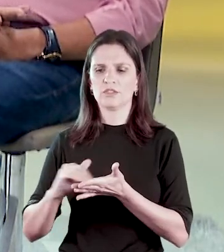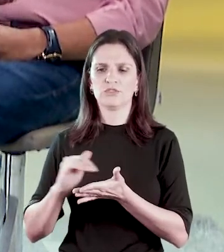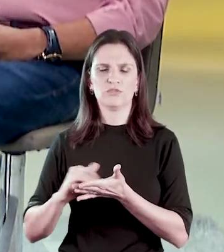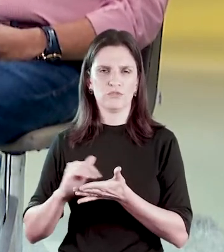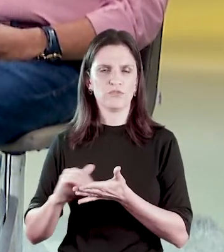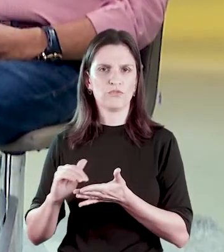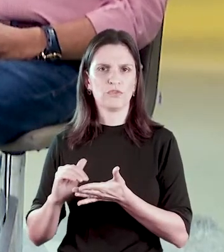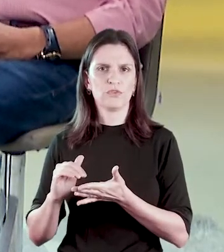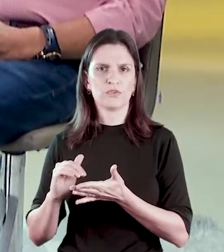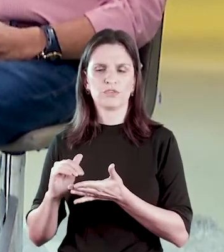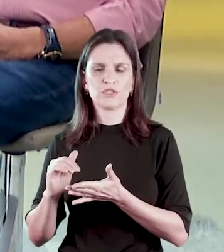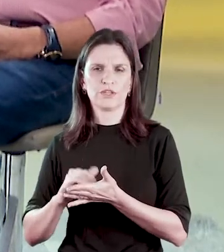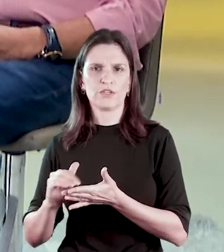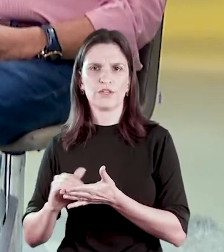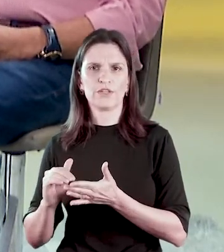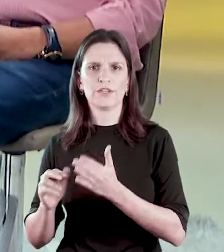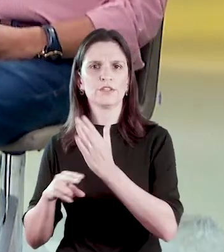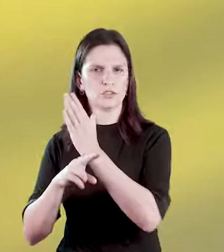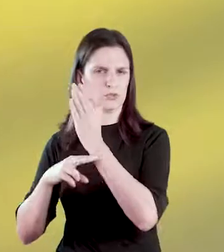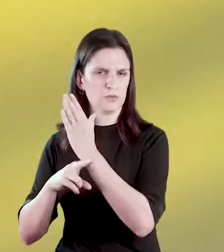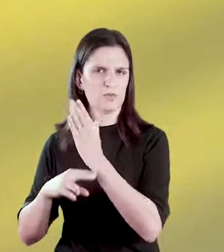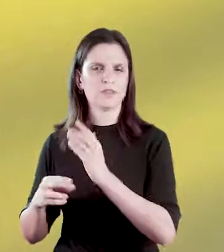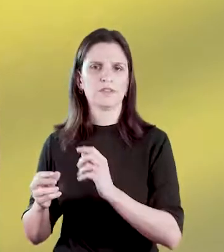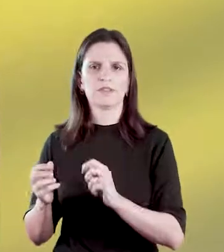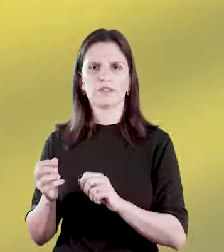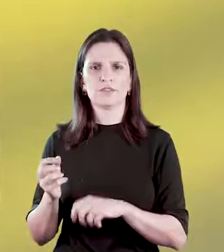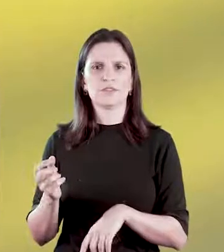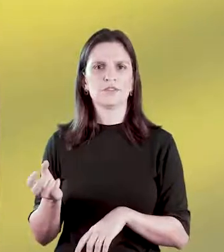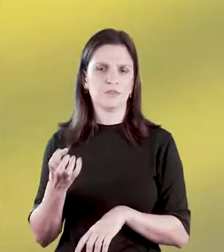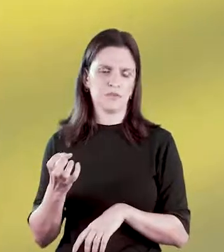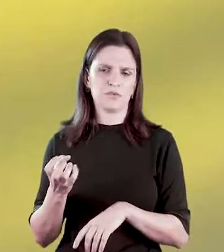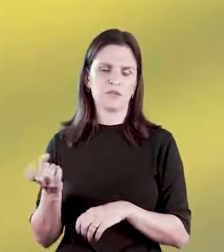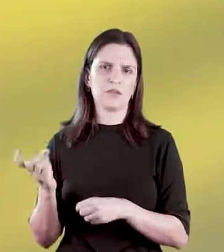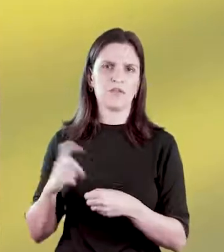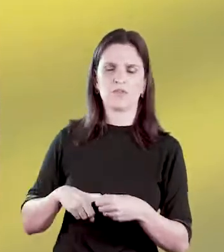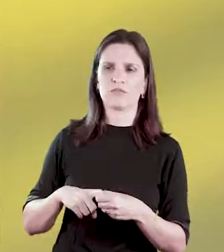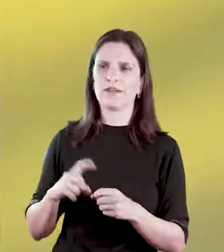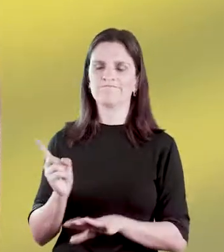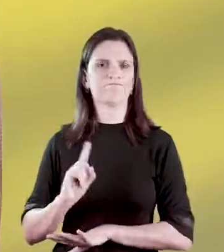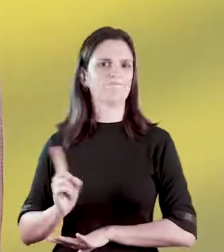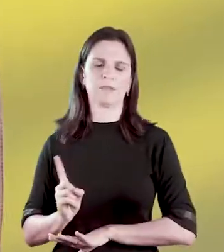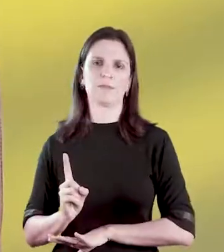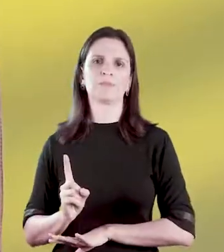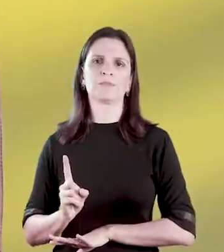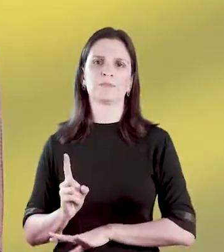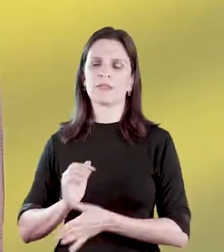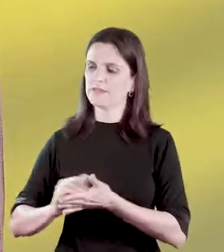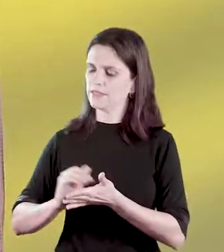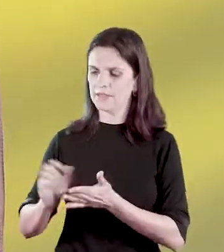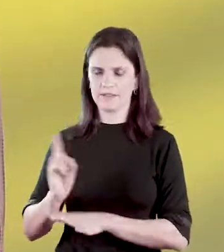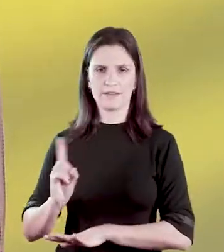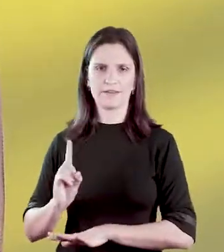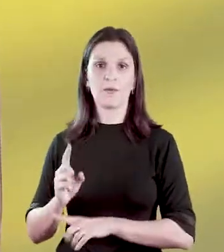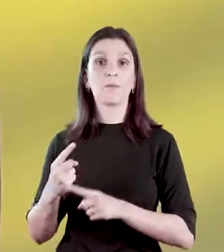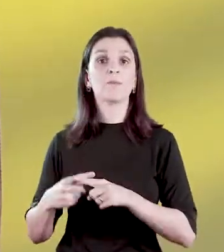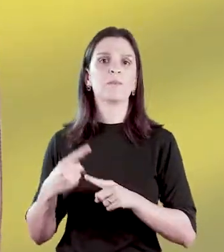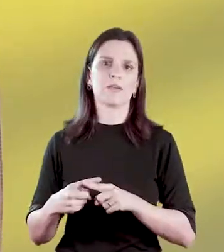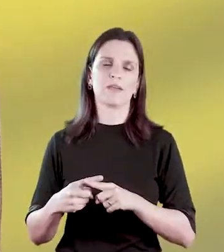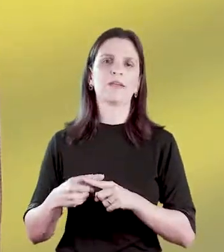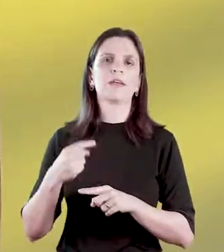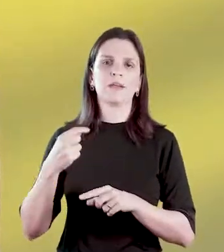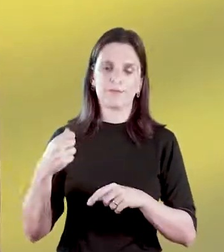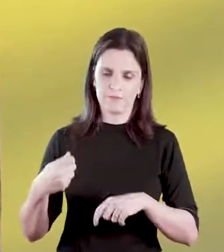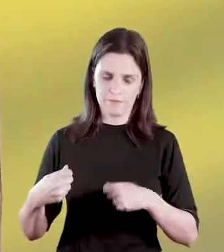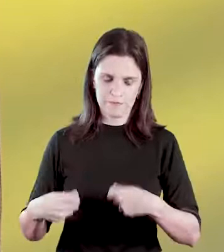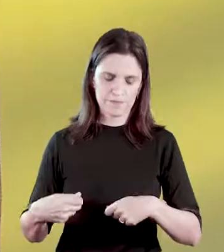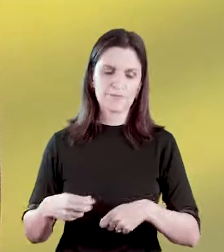enquanto esse projeto desse projeto para mim hoje entendeu É como se fosse um troféu enquanto no esse a Vila do Idoso